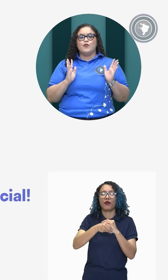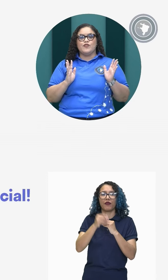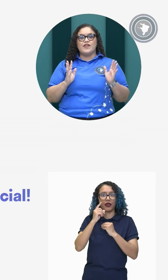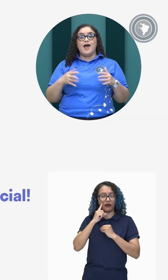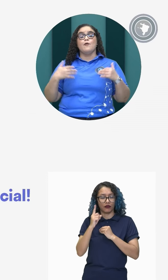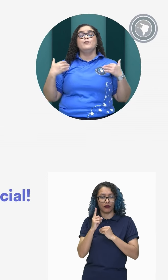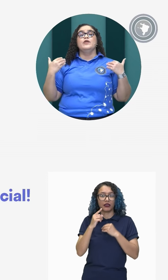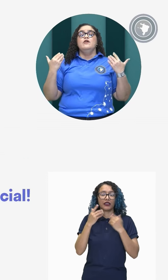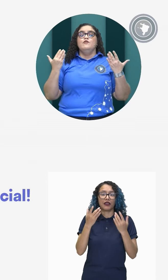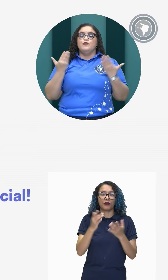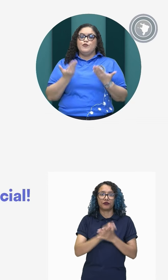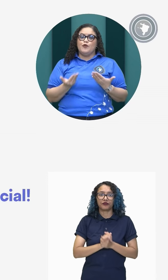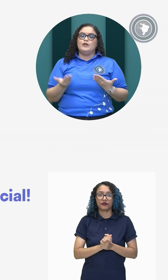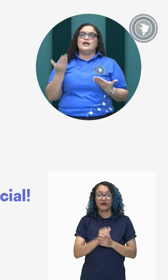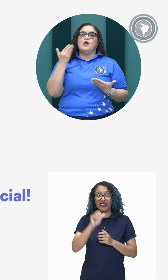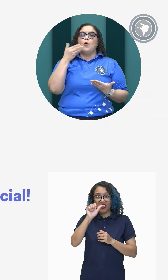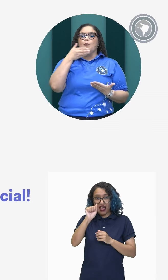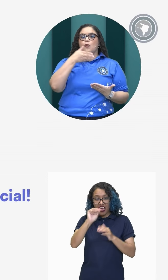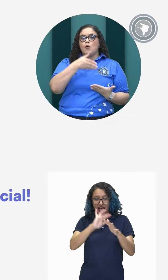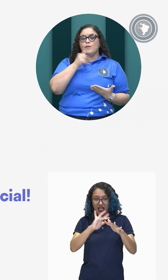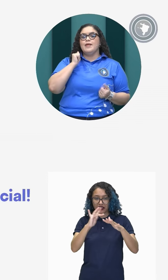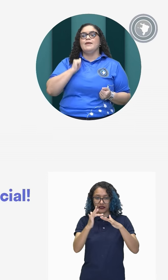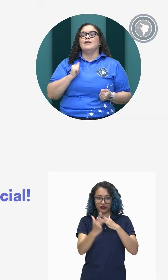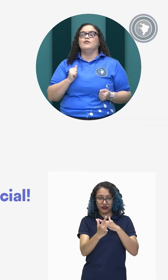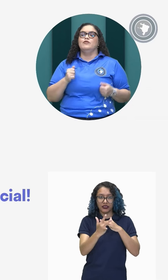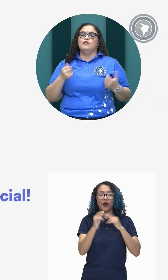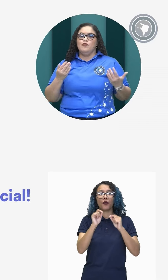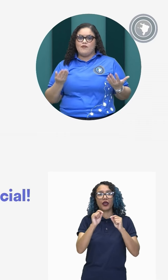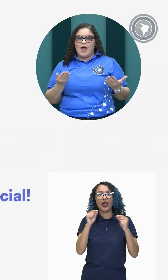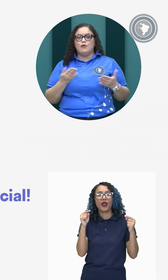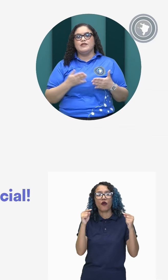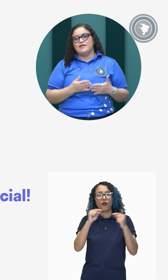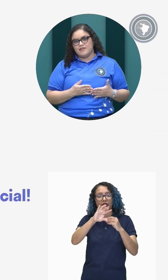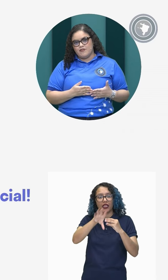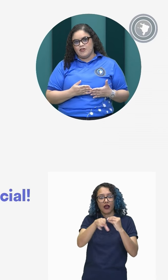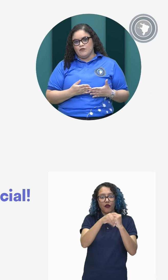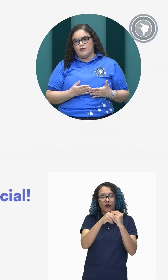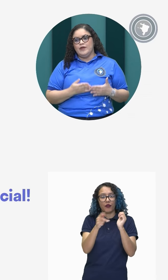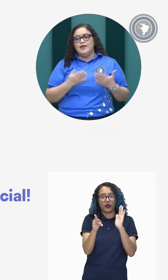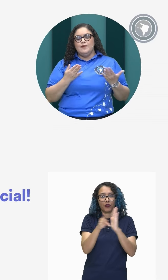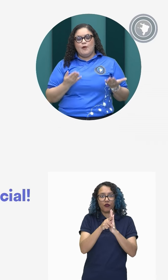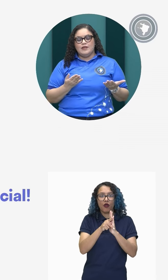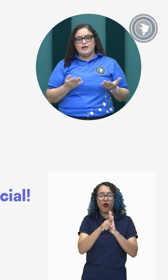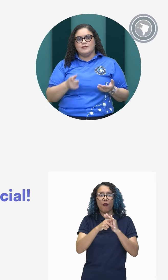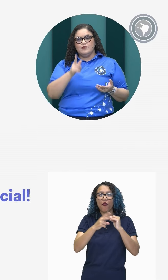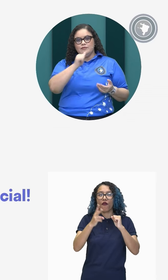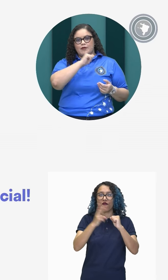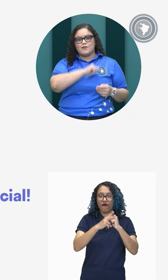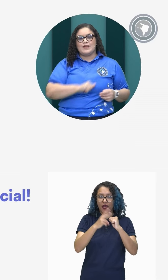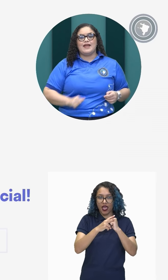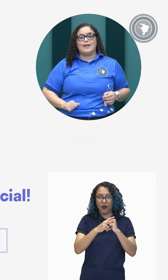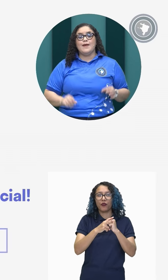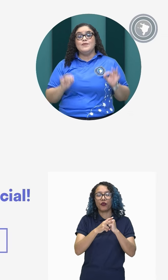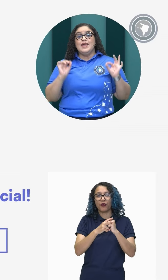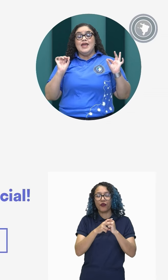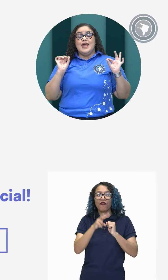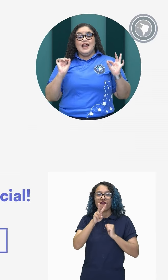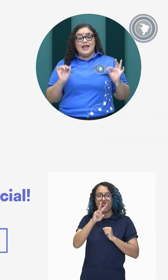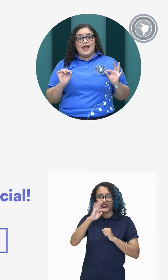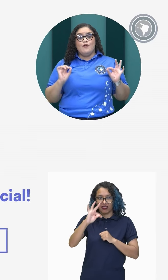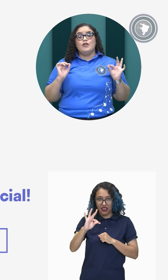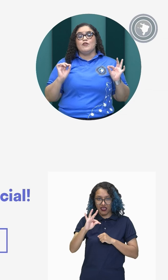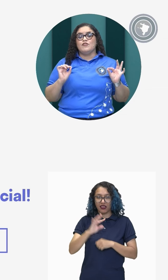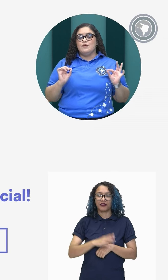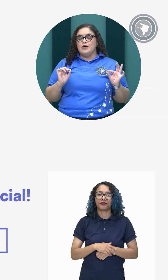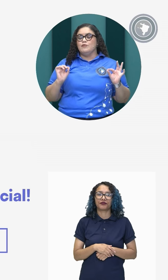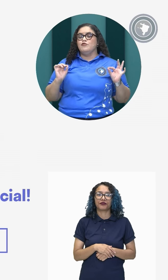a rede social funciona como o complemento do verbo transitivo. Portanto, próxima tela,